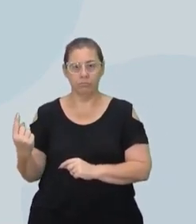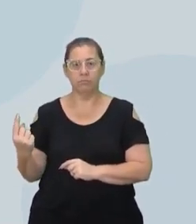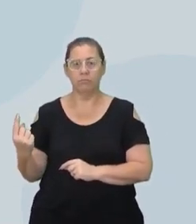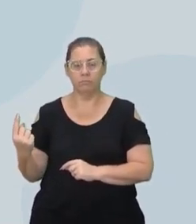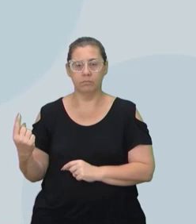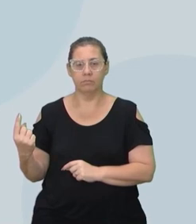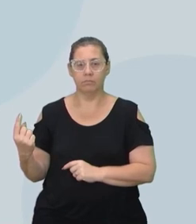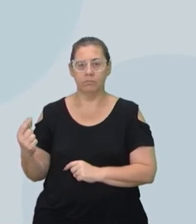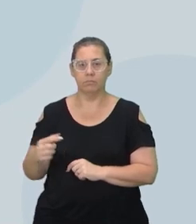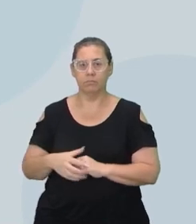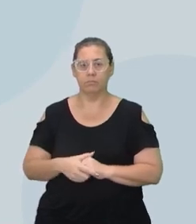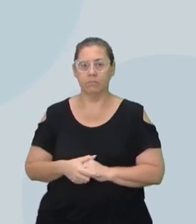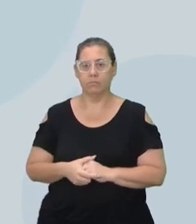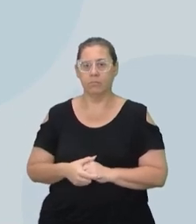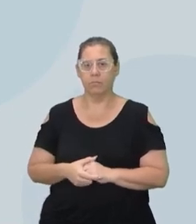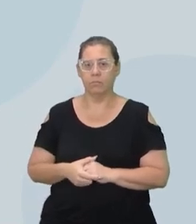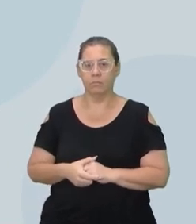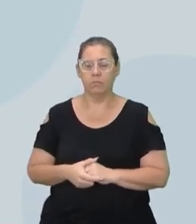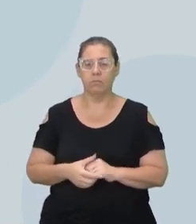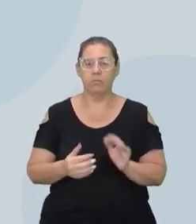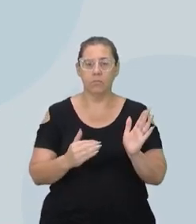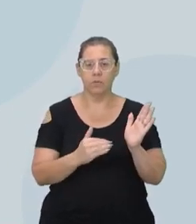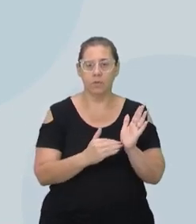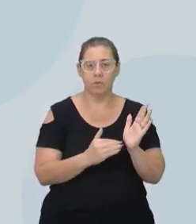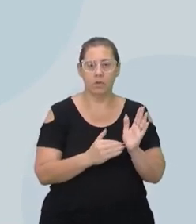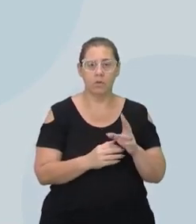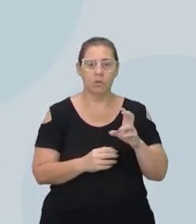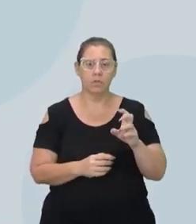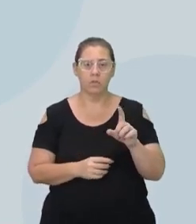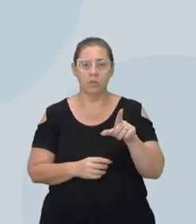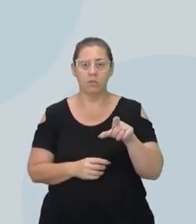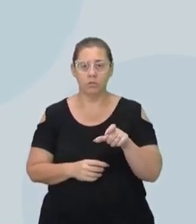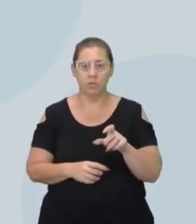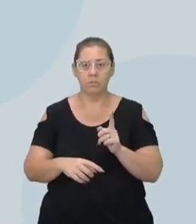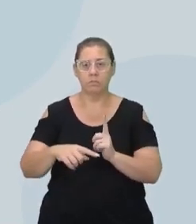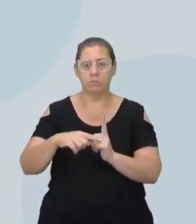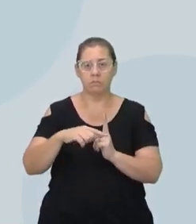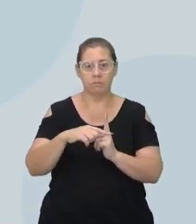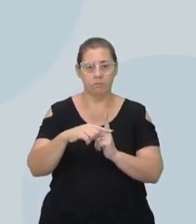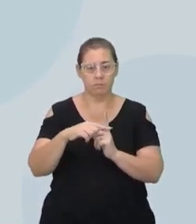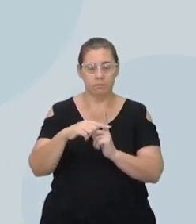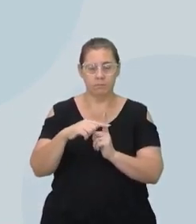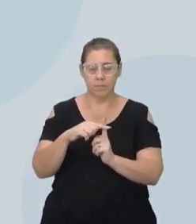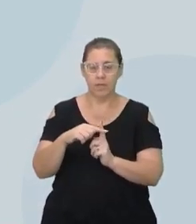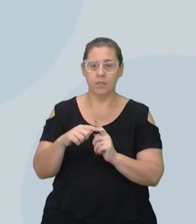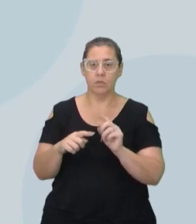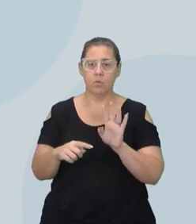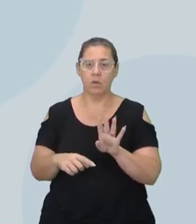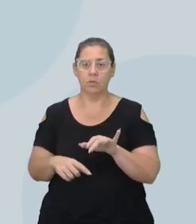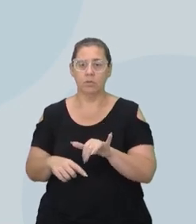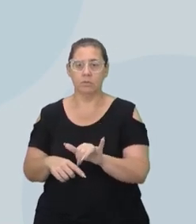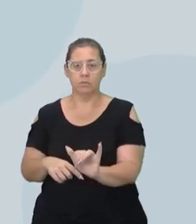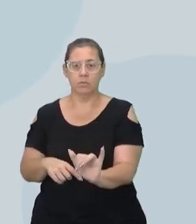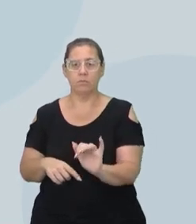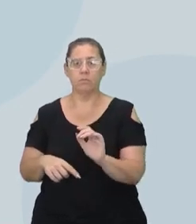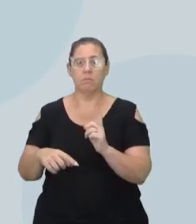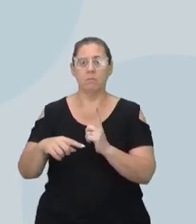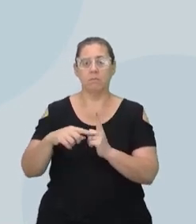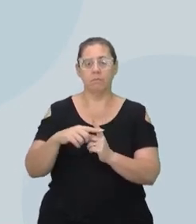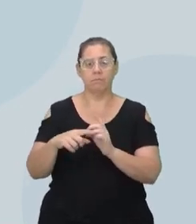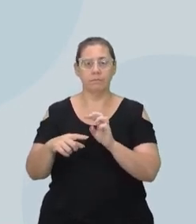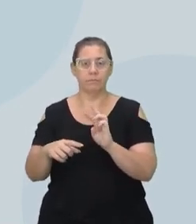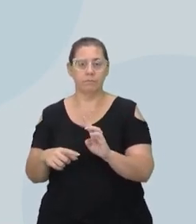1. E a última linha, 5x, está aqui, mais